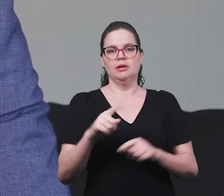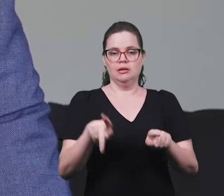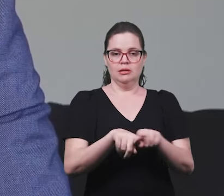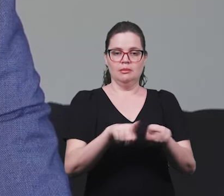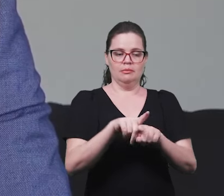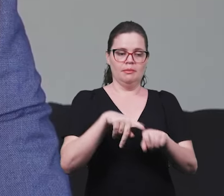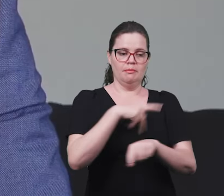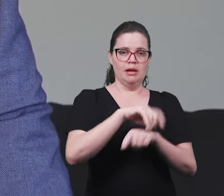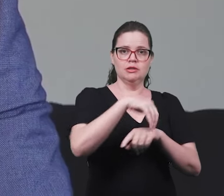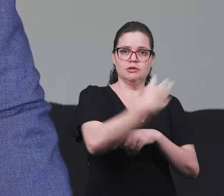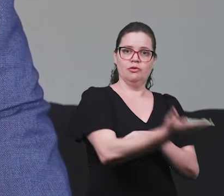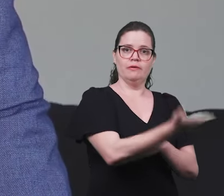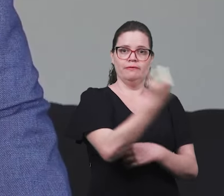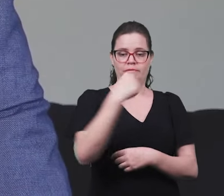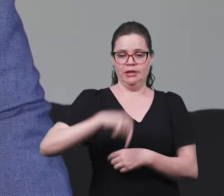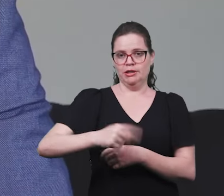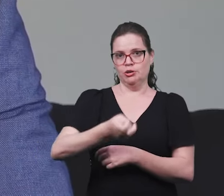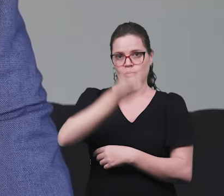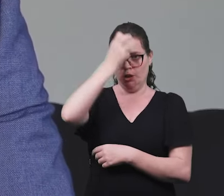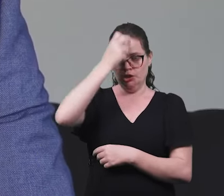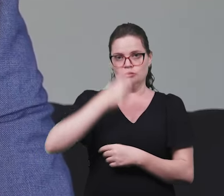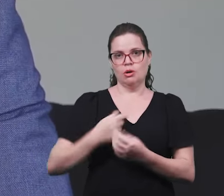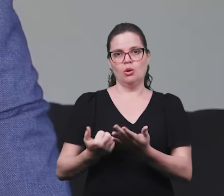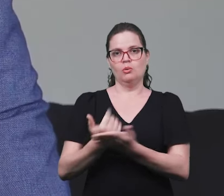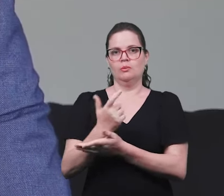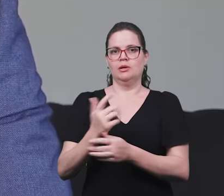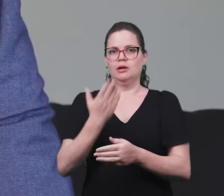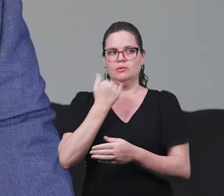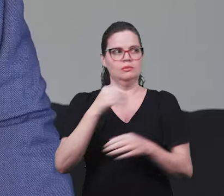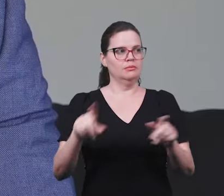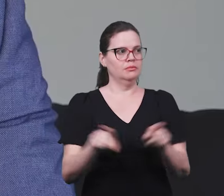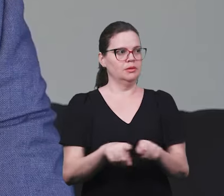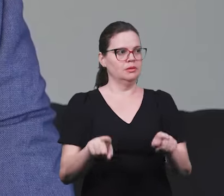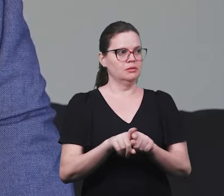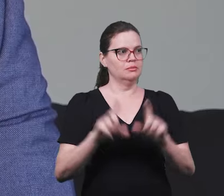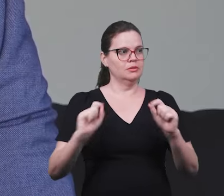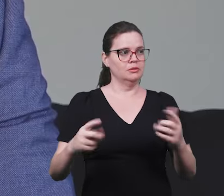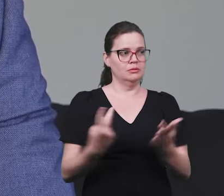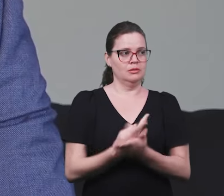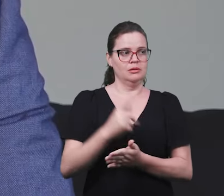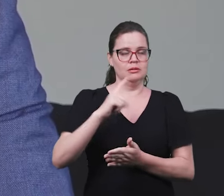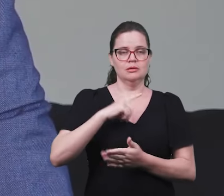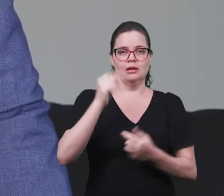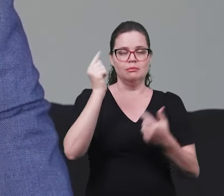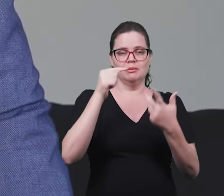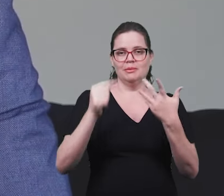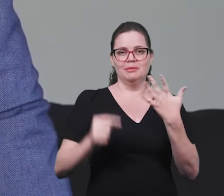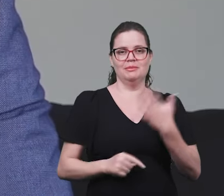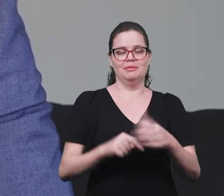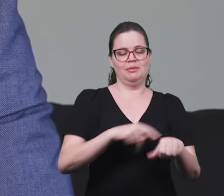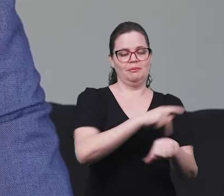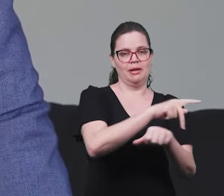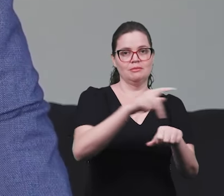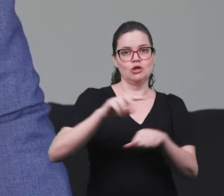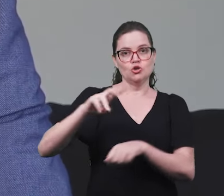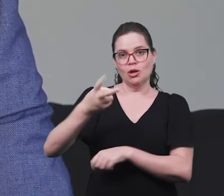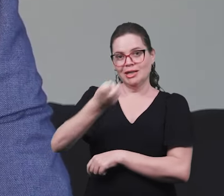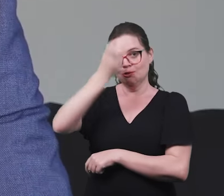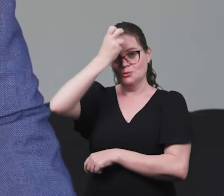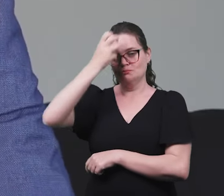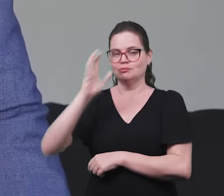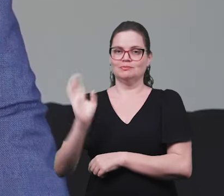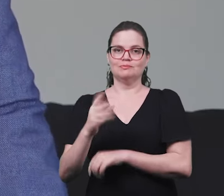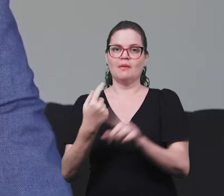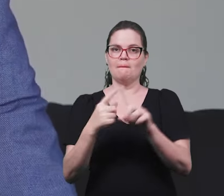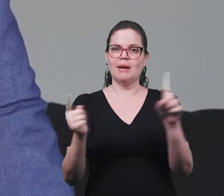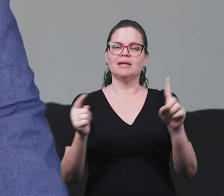José. A fome não era apenas no Egito, como dissemos, mas alcançou todas as cidades e nações ao redor. E foi